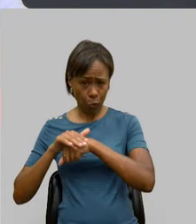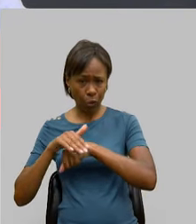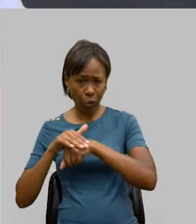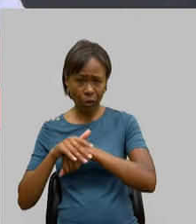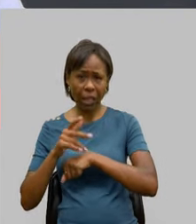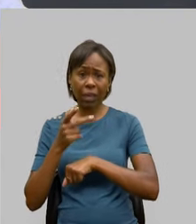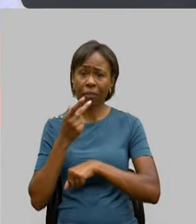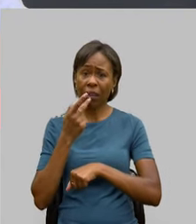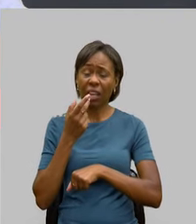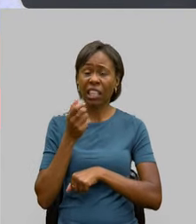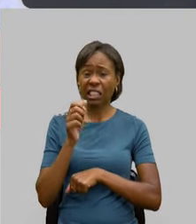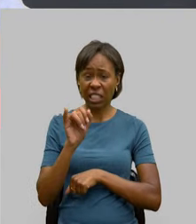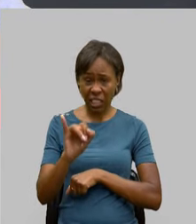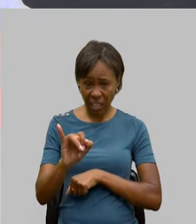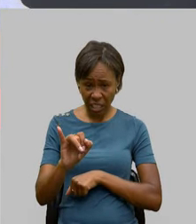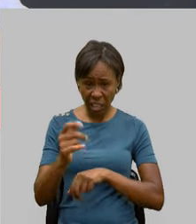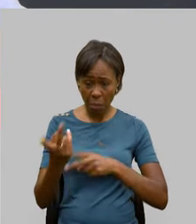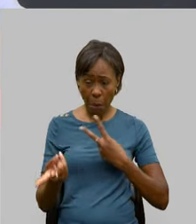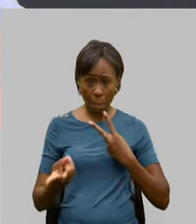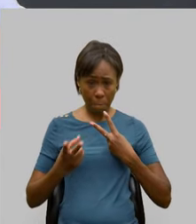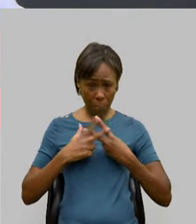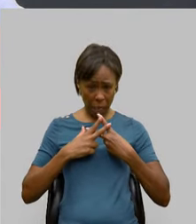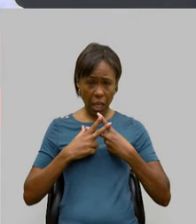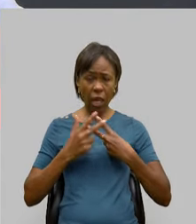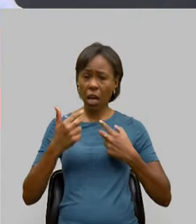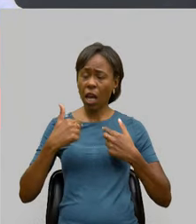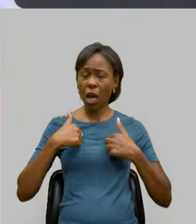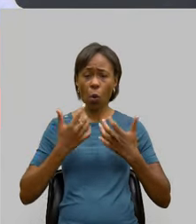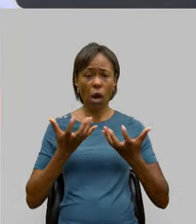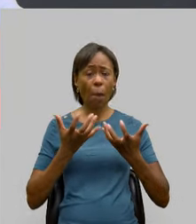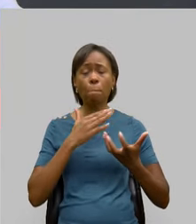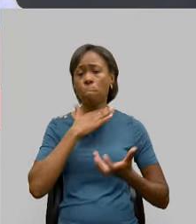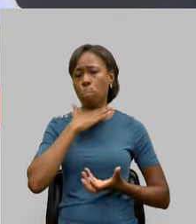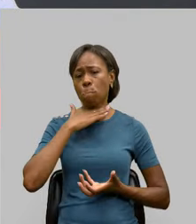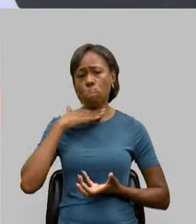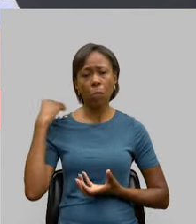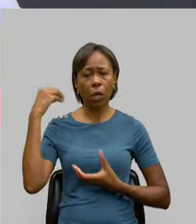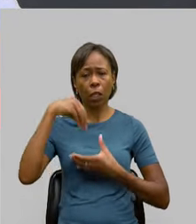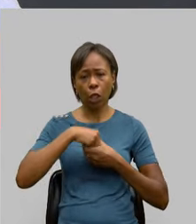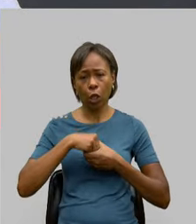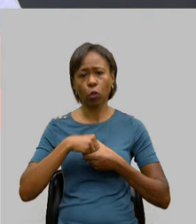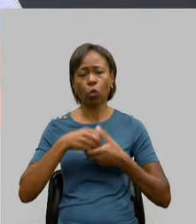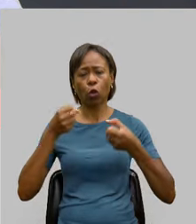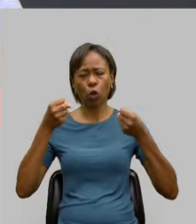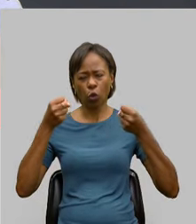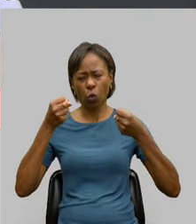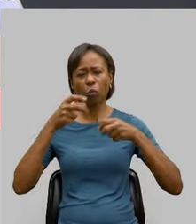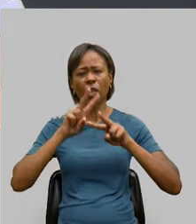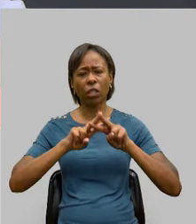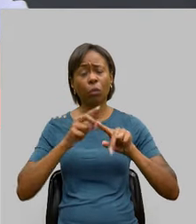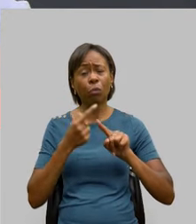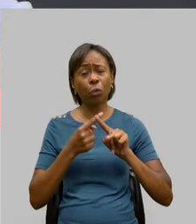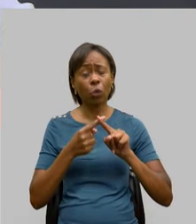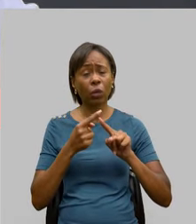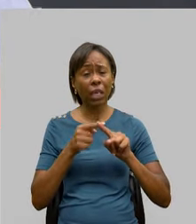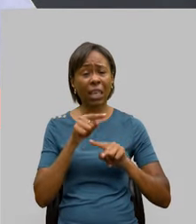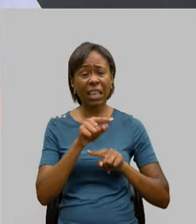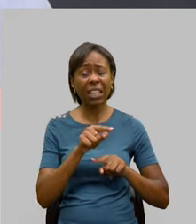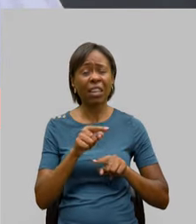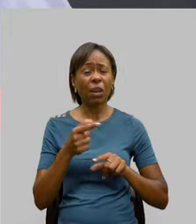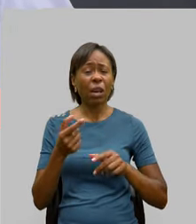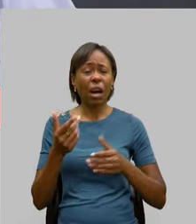for preso eu prefiro morrer eh dentro do presídio ele foi muito humilhado teve que andar nu dentro do